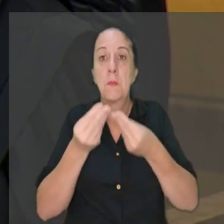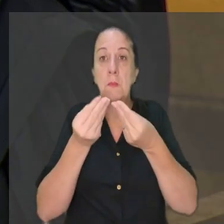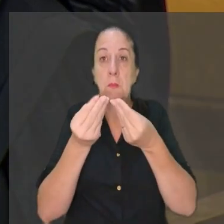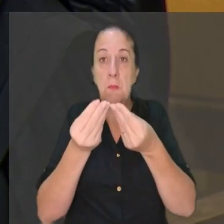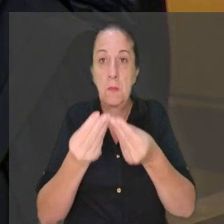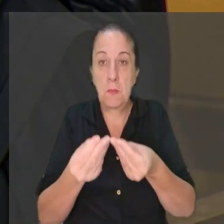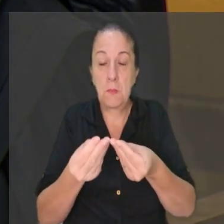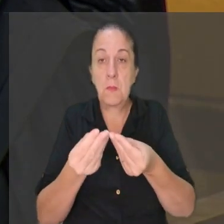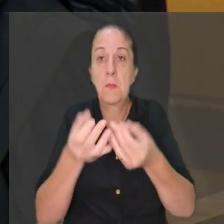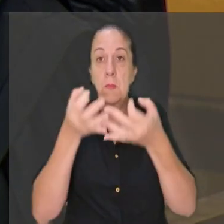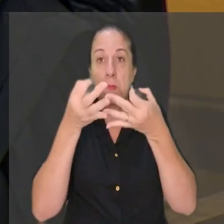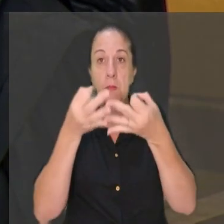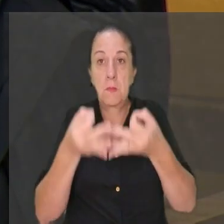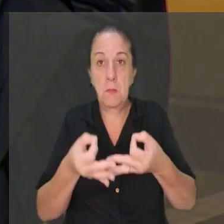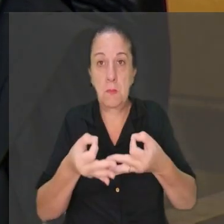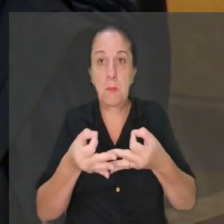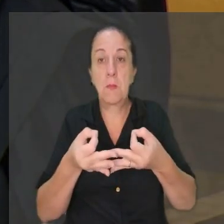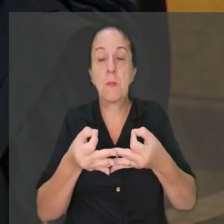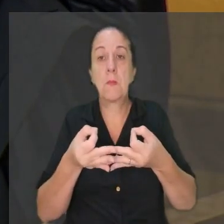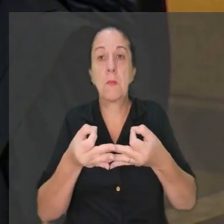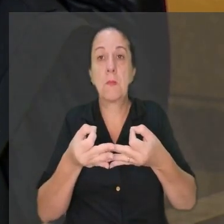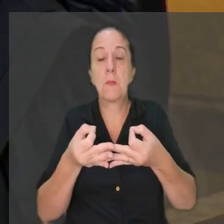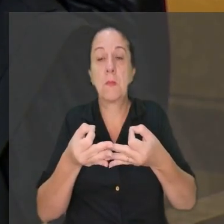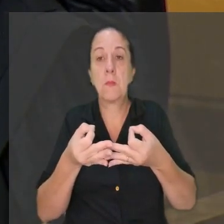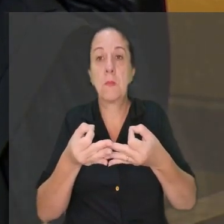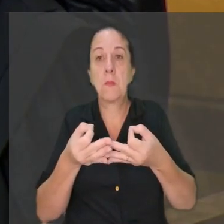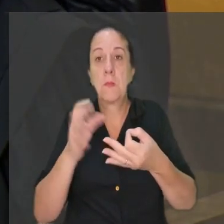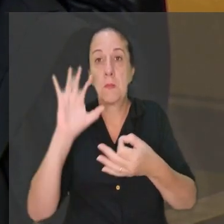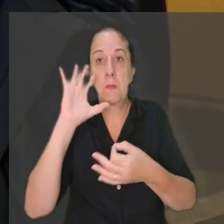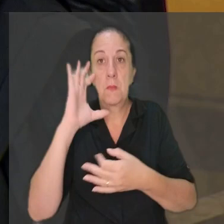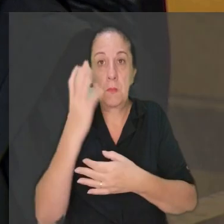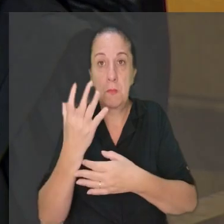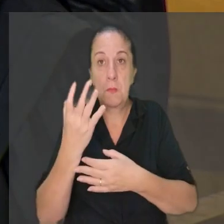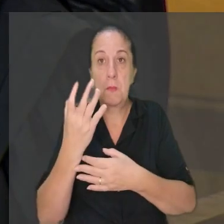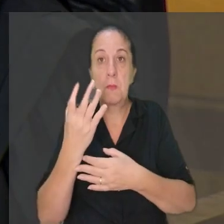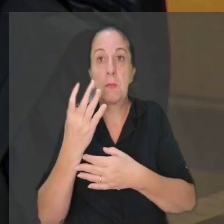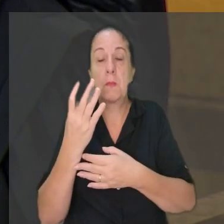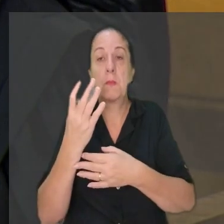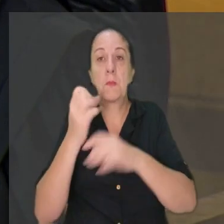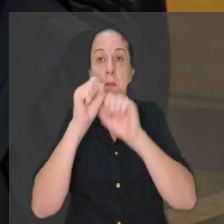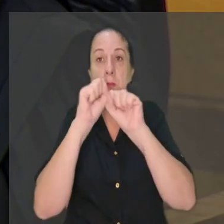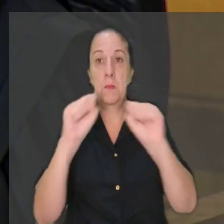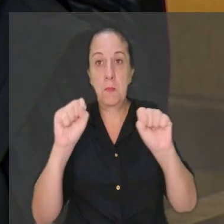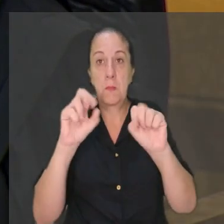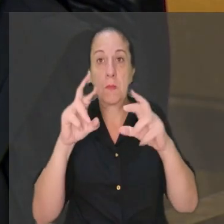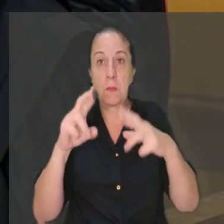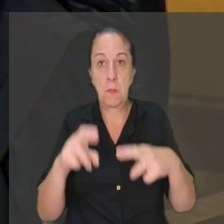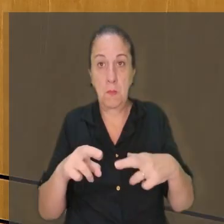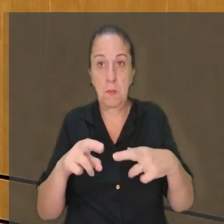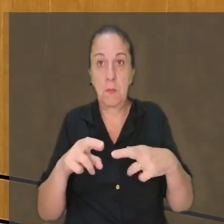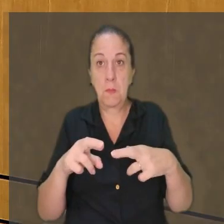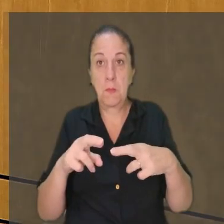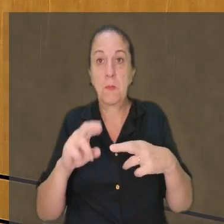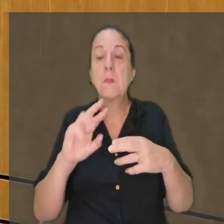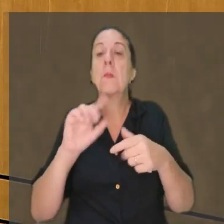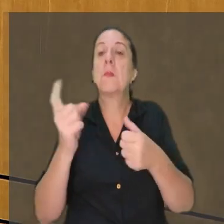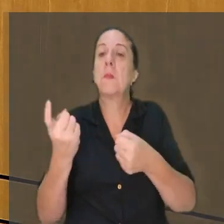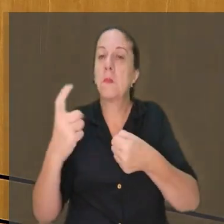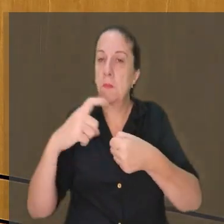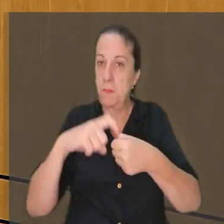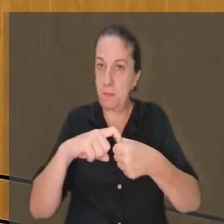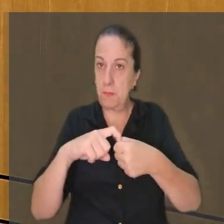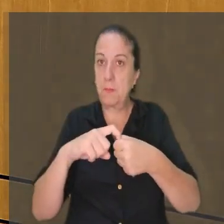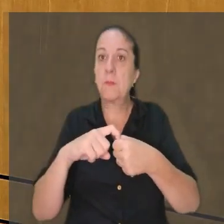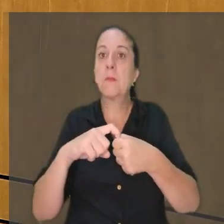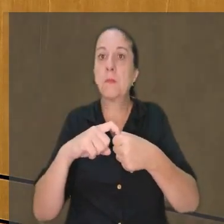embargos e provendo exatamente para restabelecer a decisão do Tribunal Regional. Assim, a